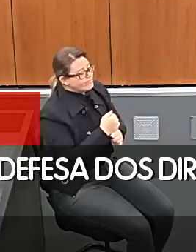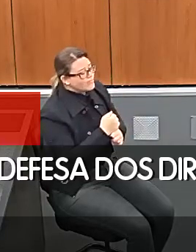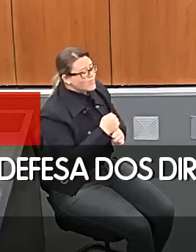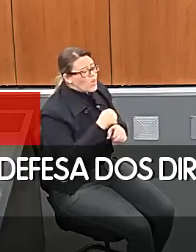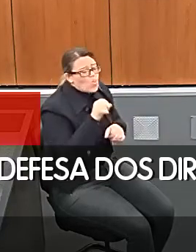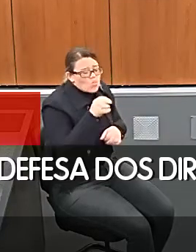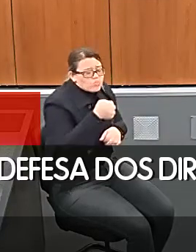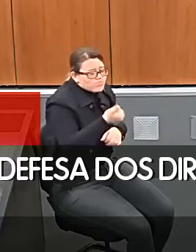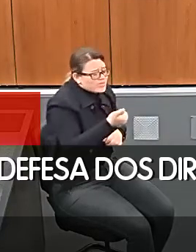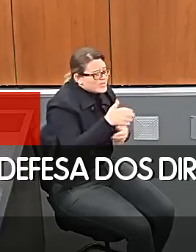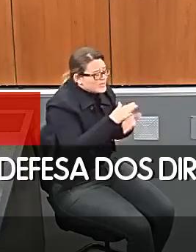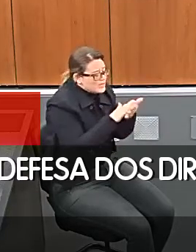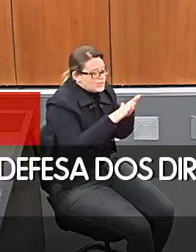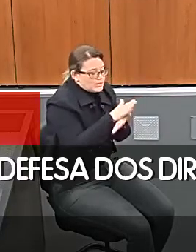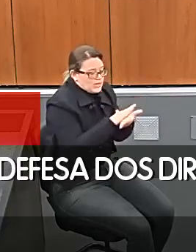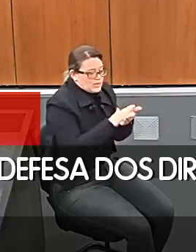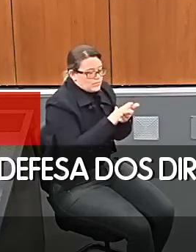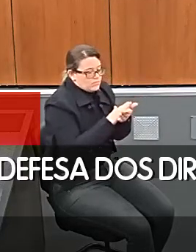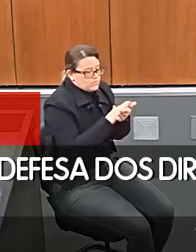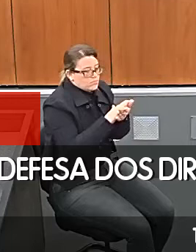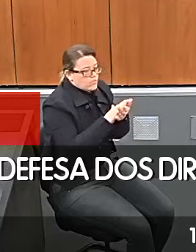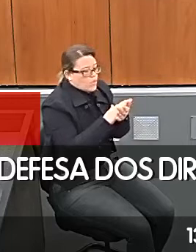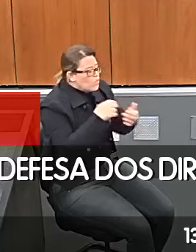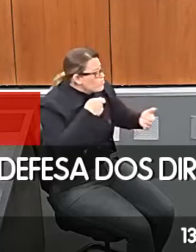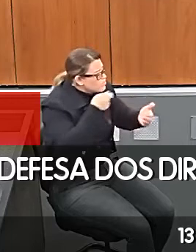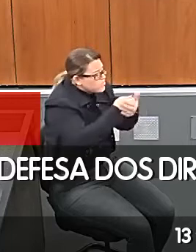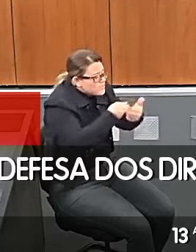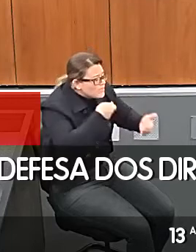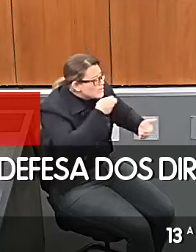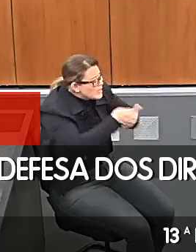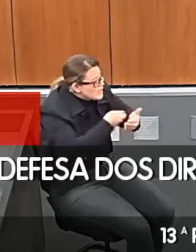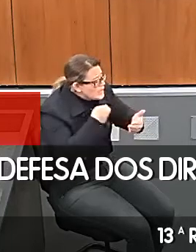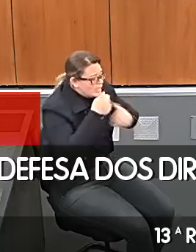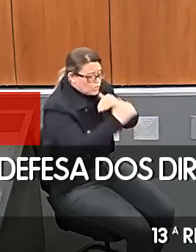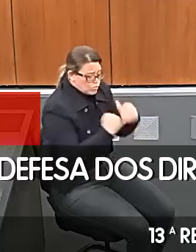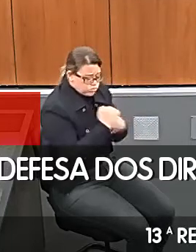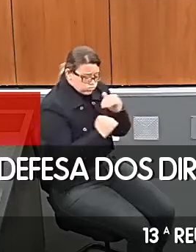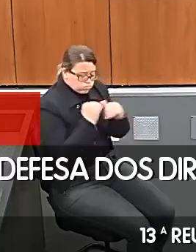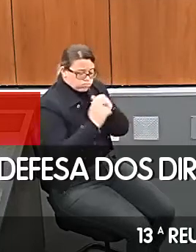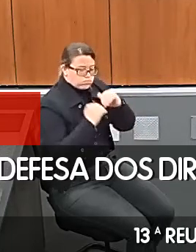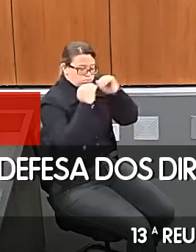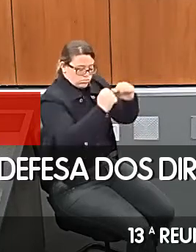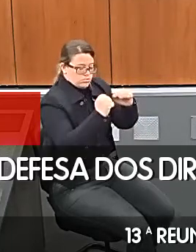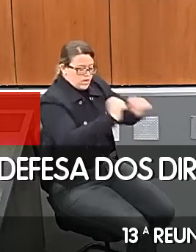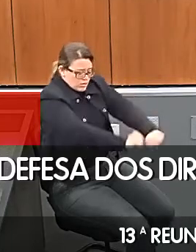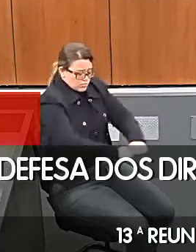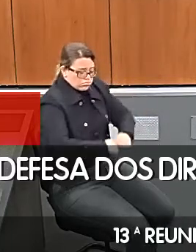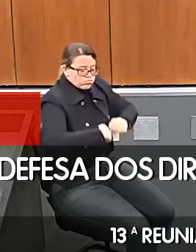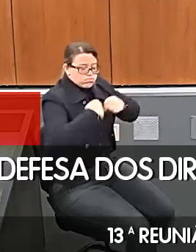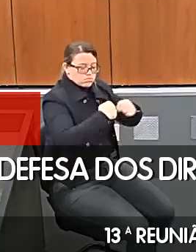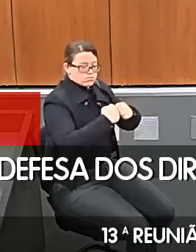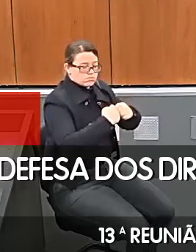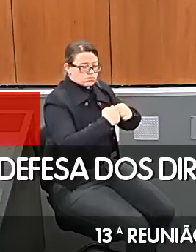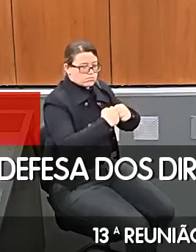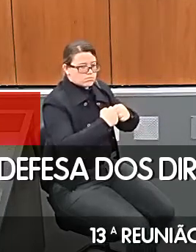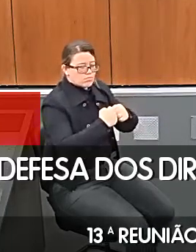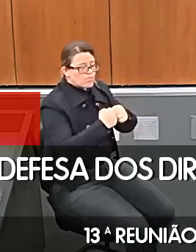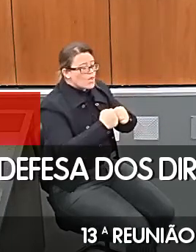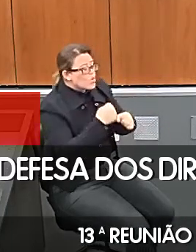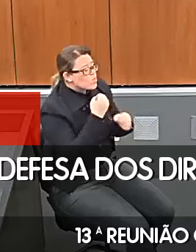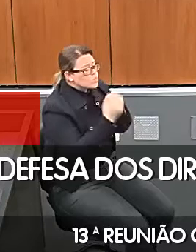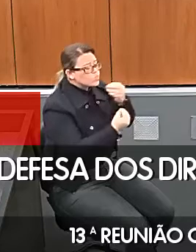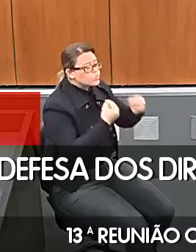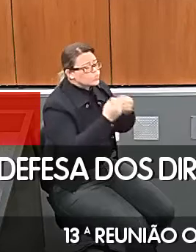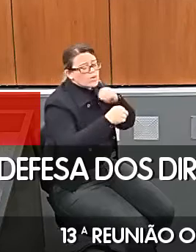praticamente nada, a não ser muita força de vontade. E o nosso trabalho é todo voltado com a preocupação com o